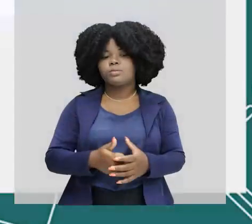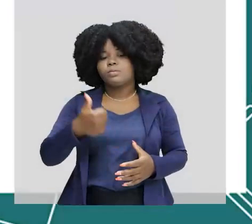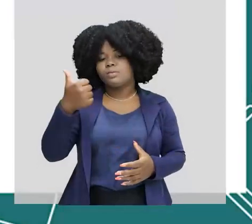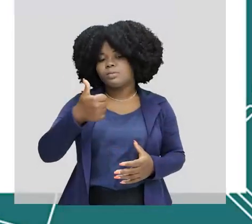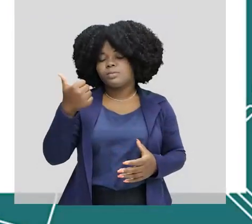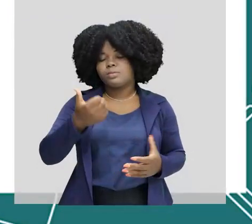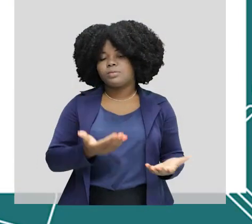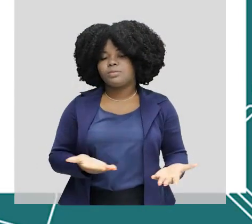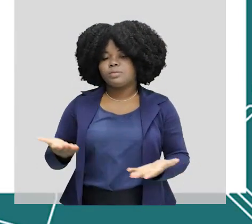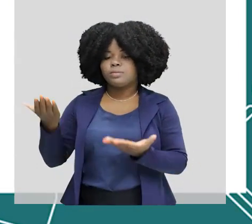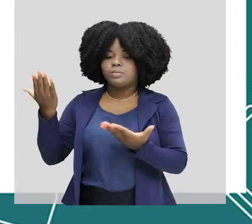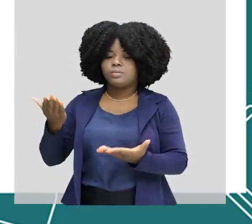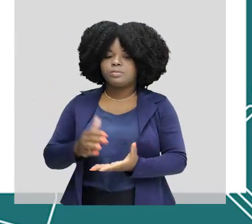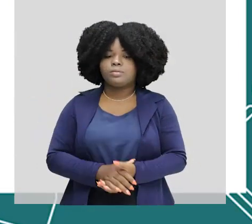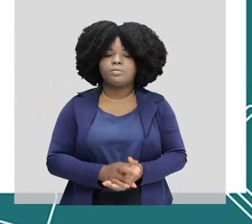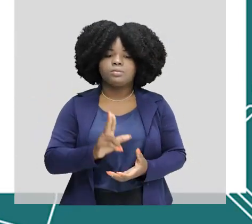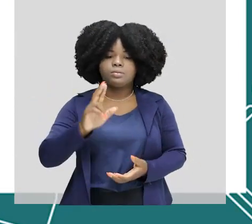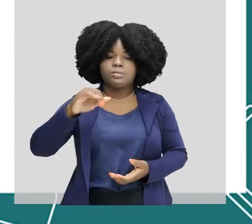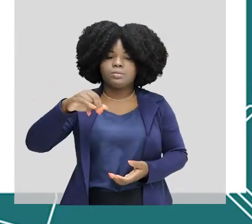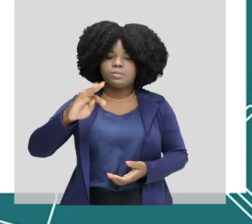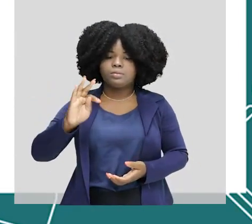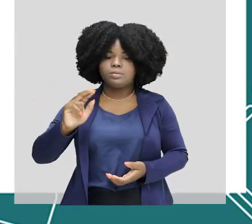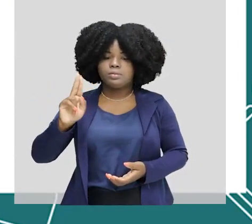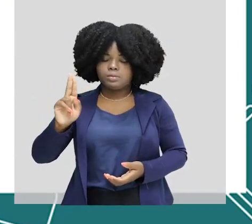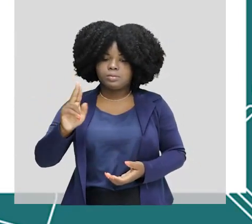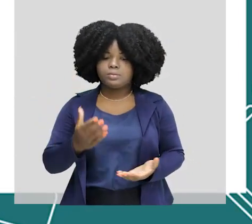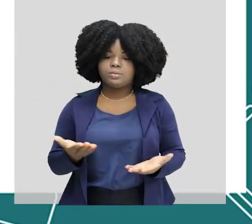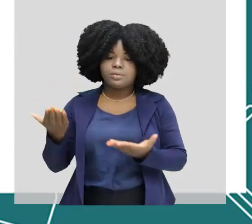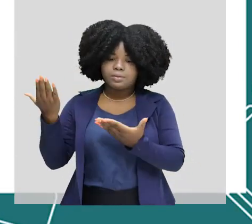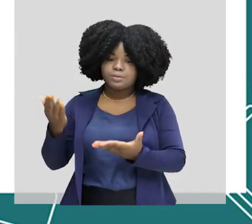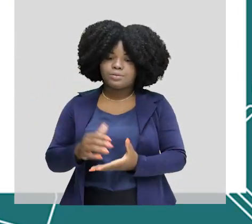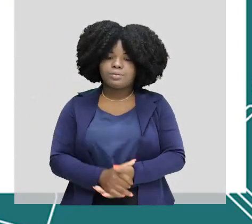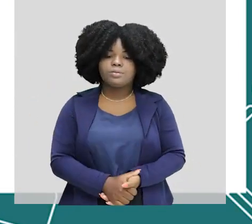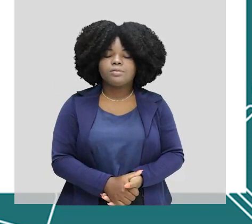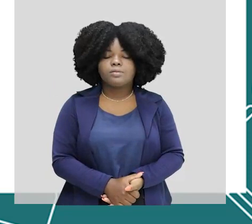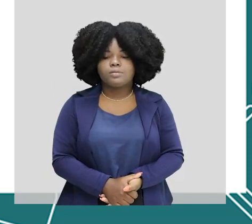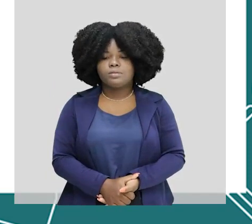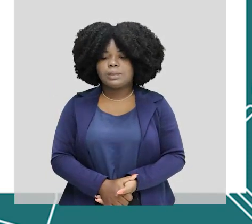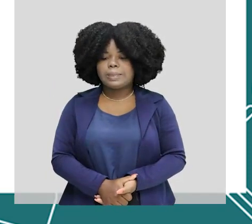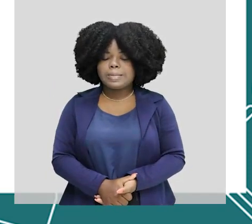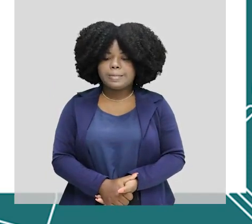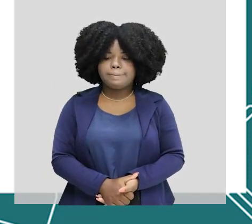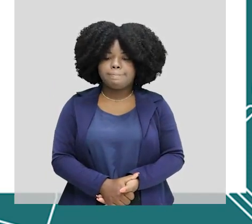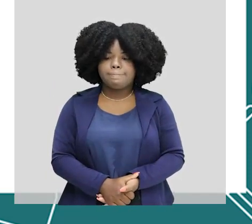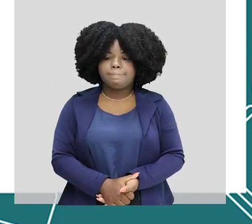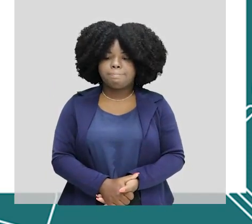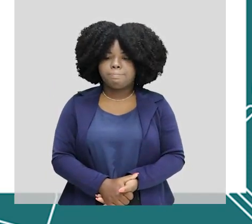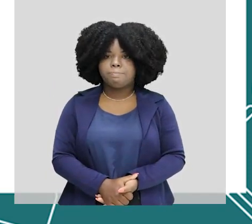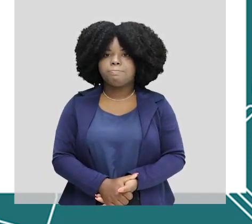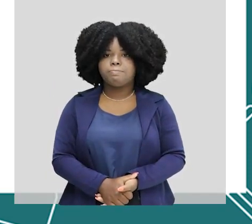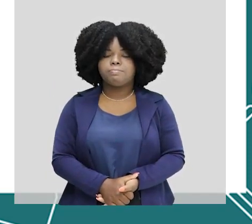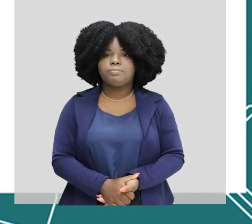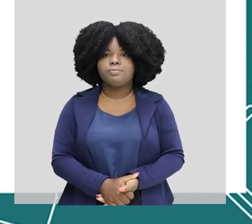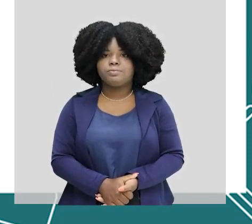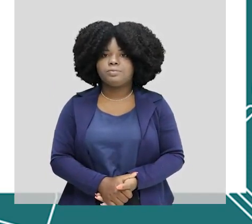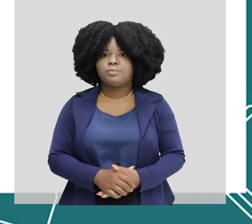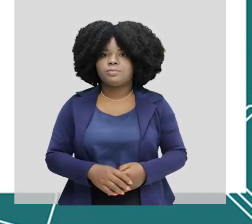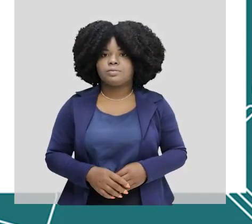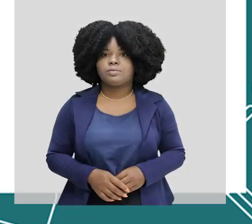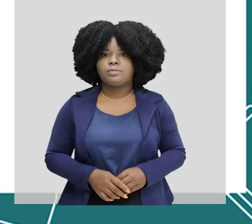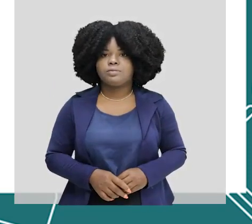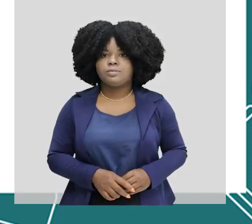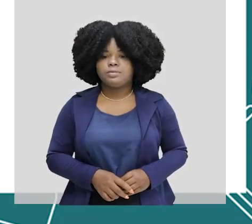Então, essa questão que é da instituição Unital. Assinale a alternativa que corresponde ao tempo verbal da